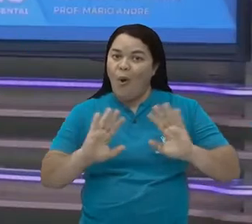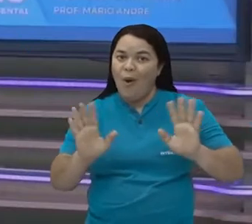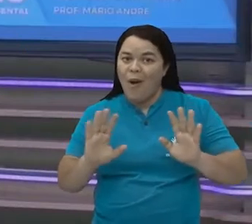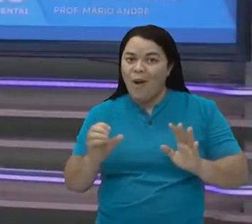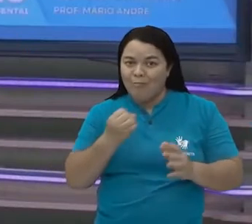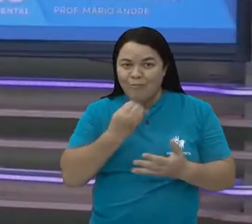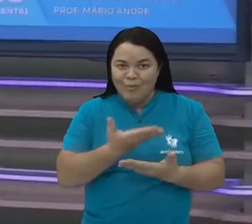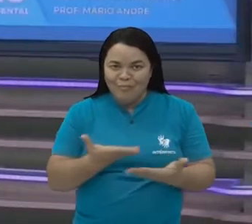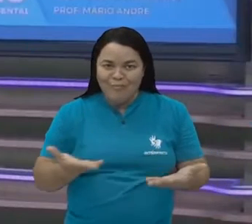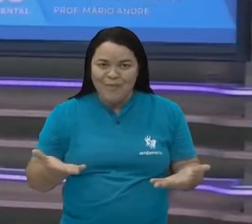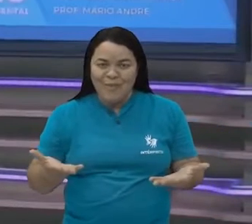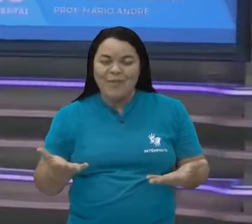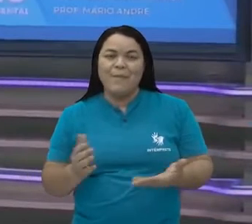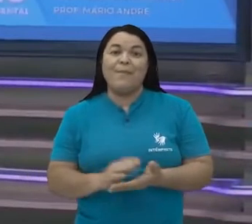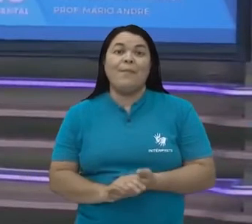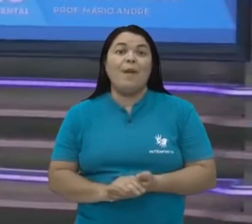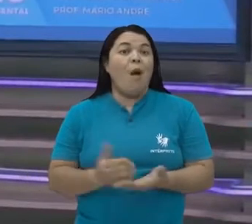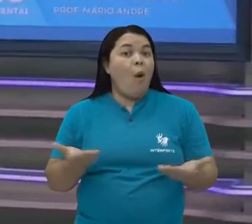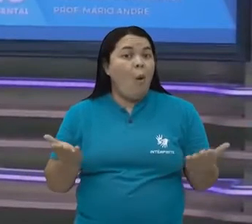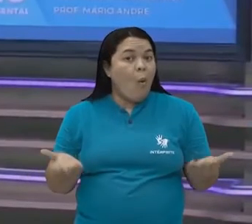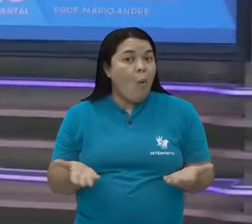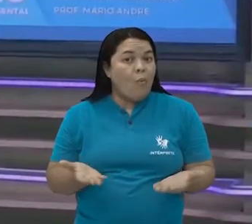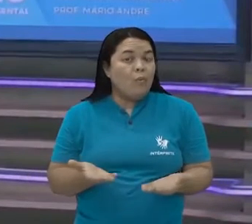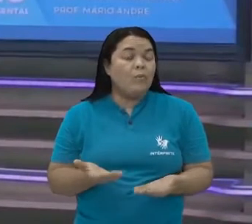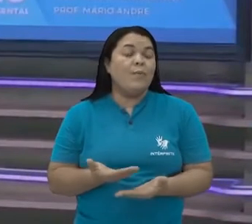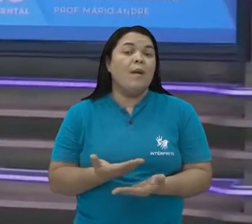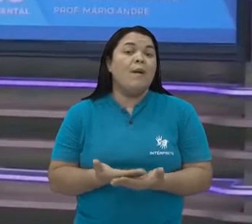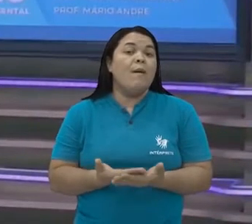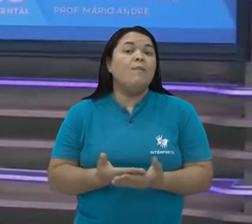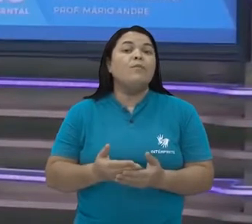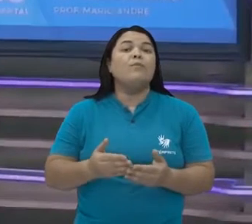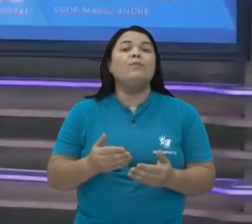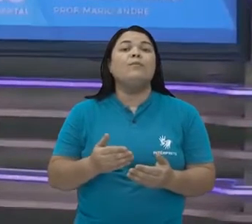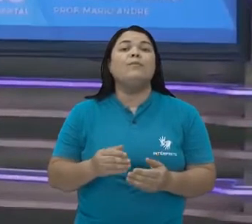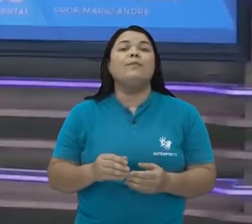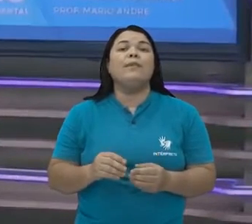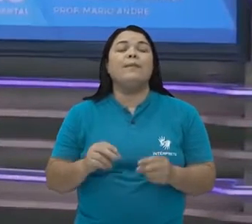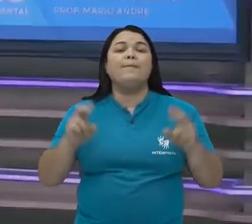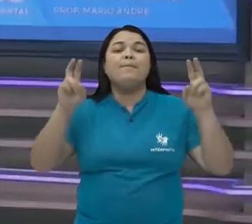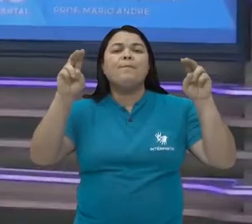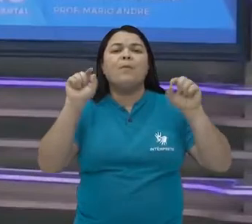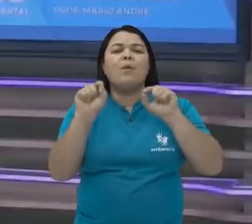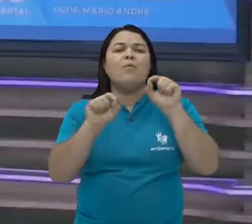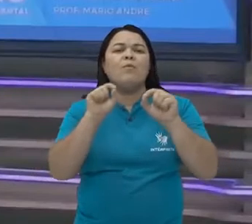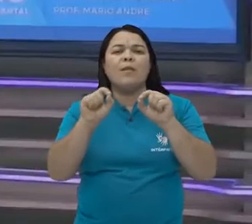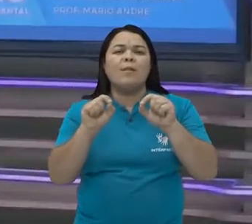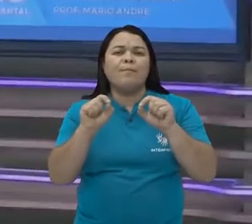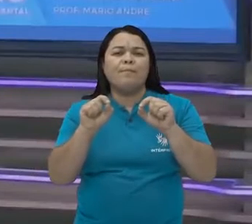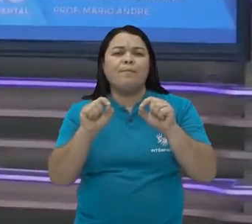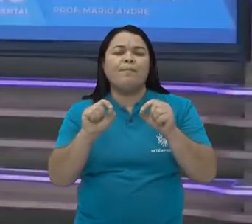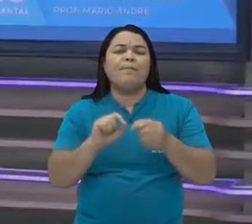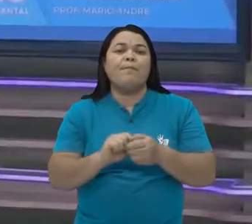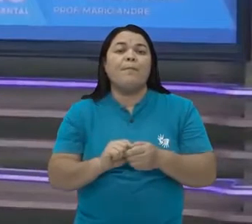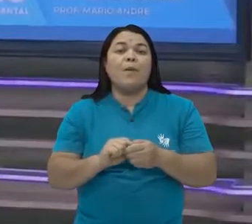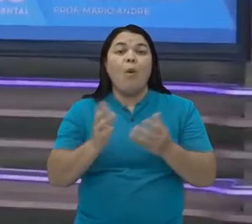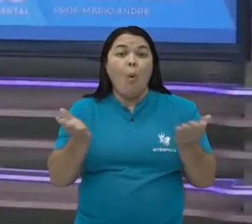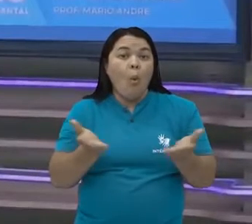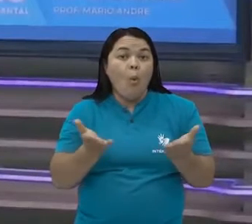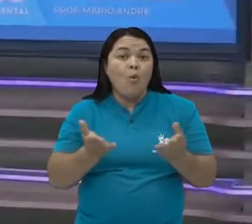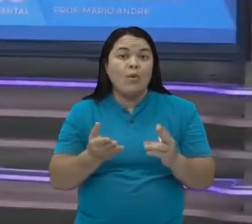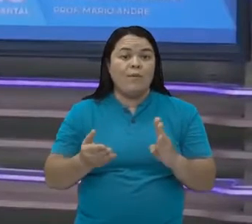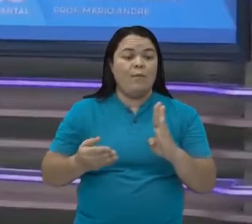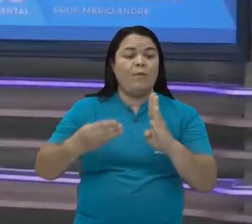Olá, pessoal. Então, estamos de volta para darmos continuidade à nossa aula, tá certo? Onde nós estamos conversando hoje sobre